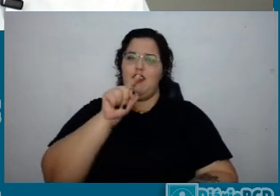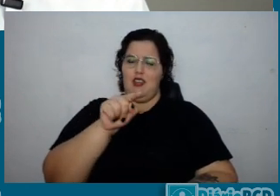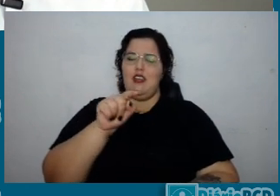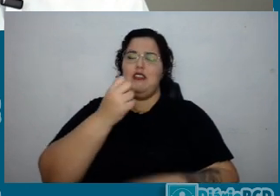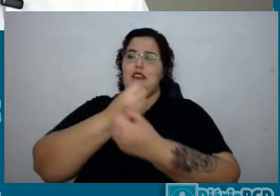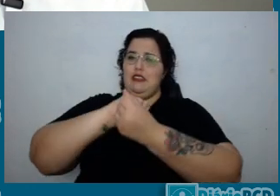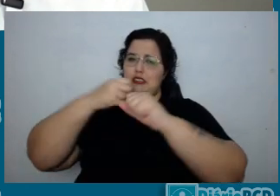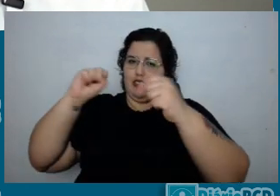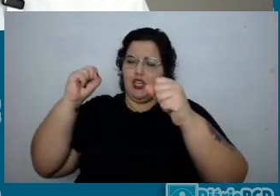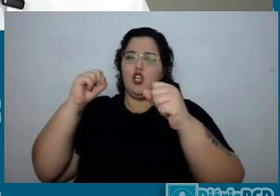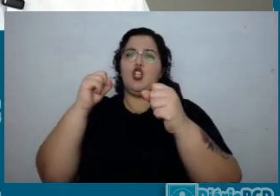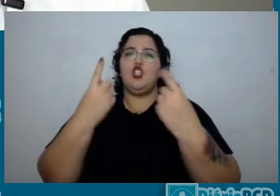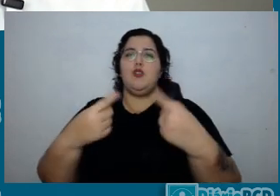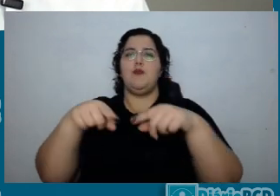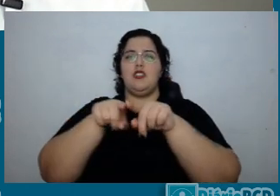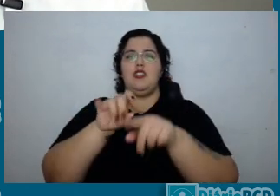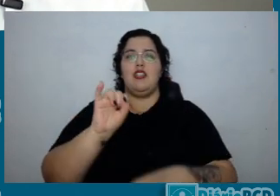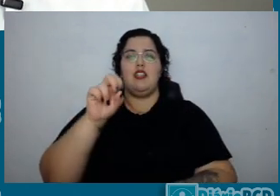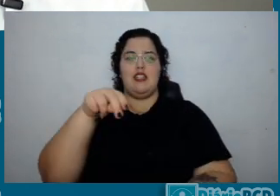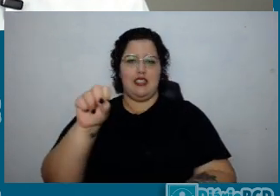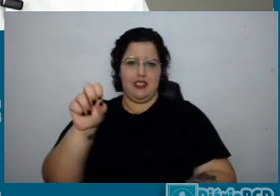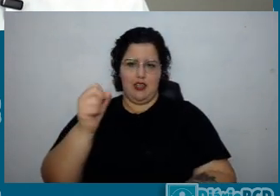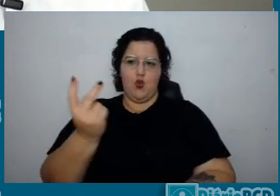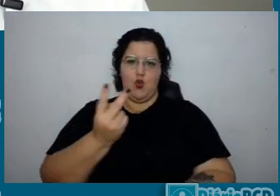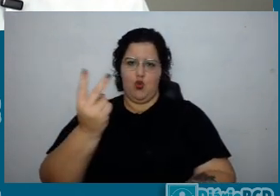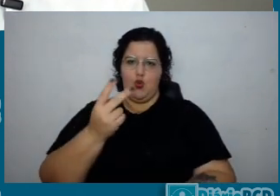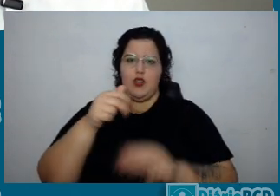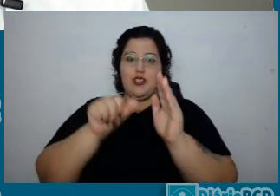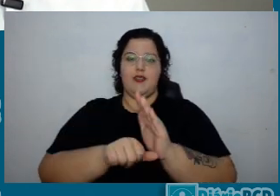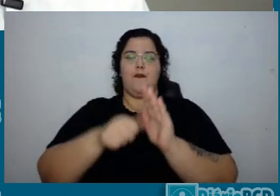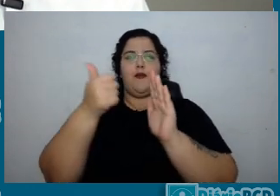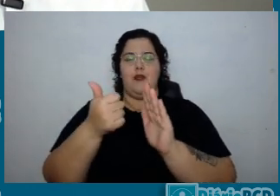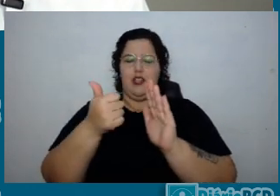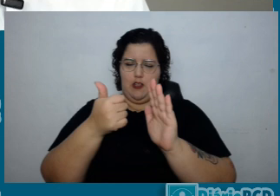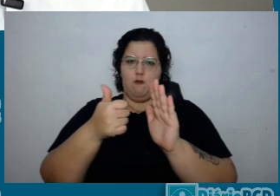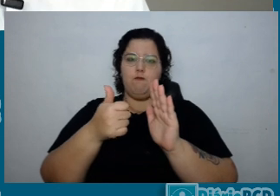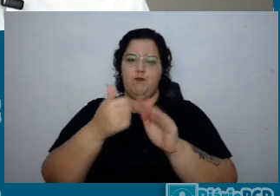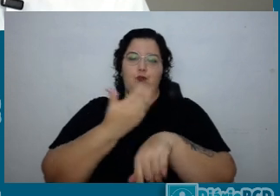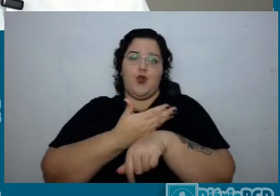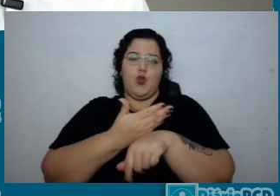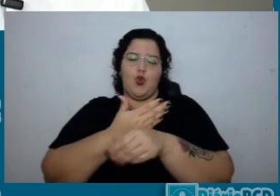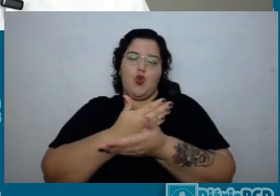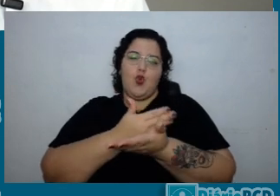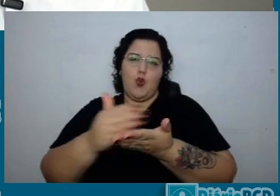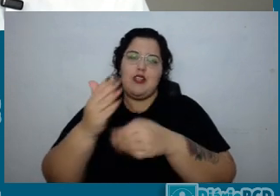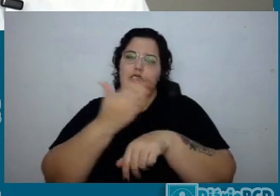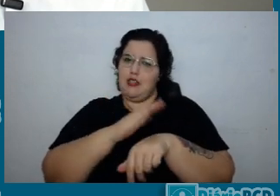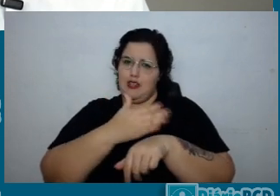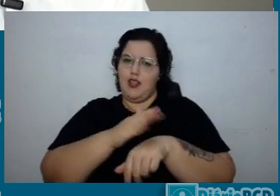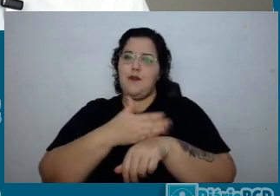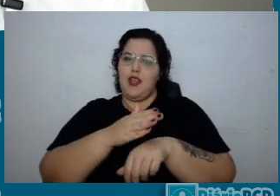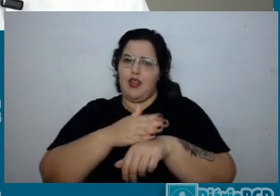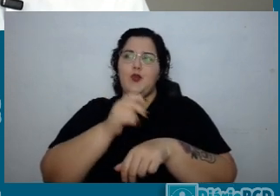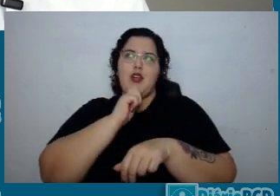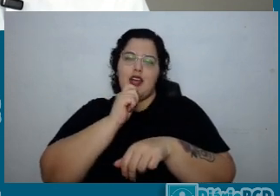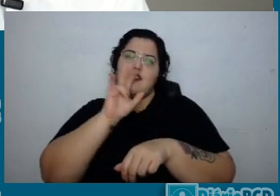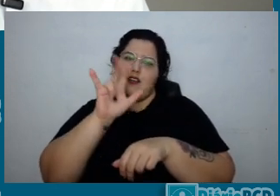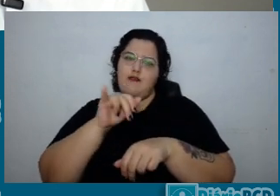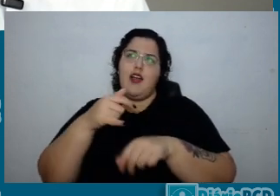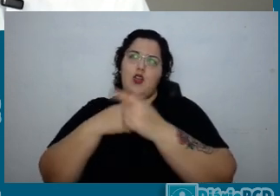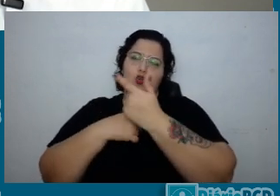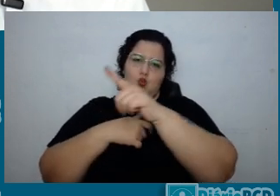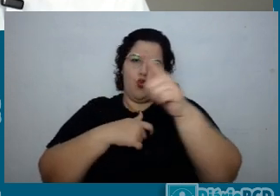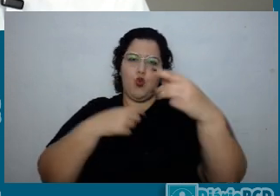da EBSER, e junto com o INSS. Então, essa agenda está em negociação com os demais